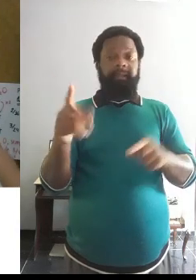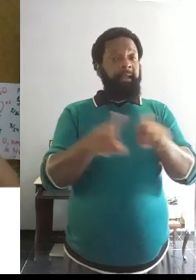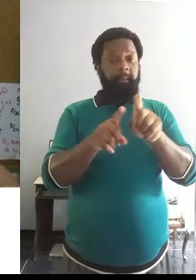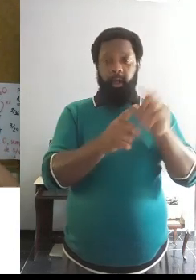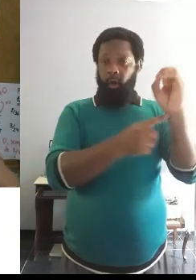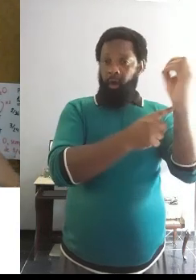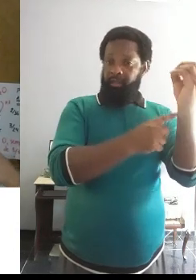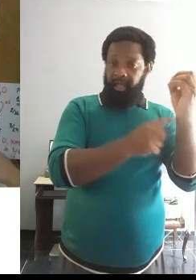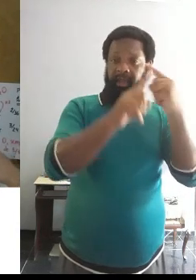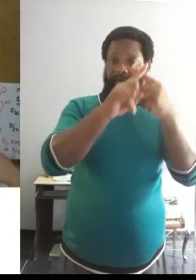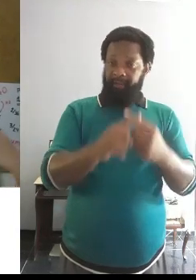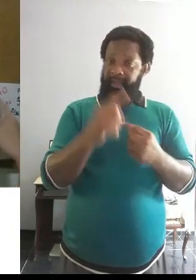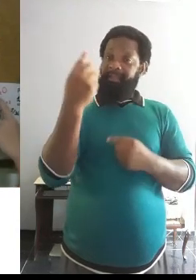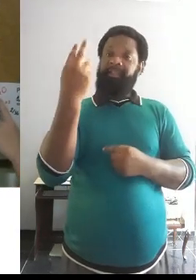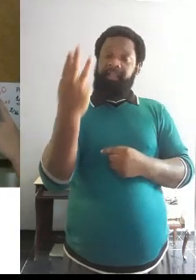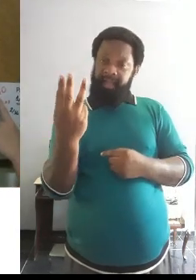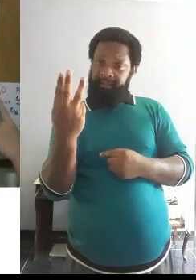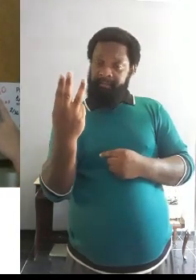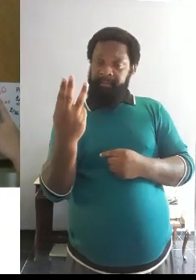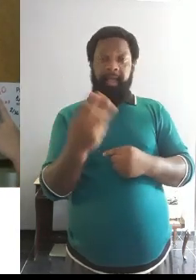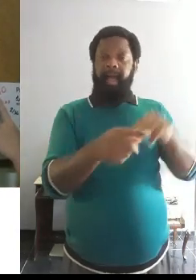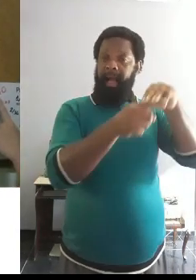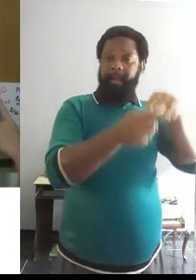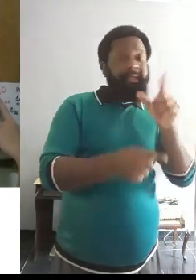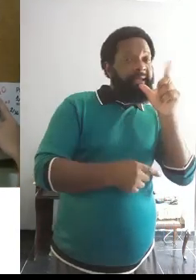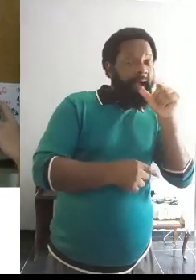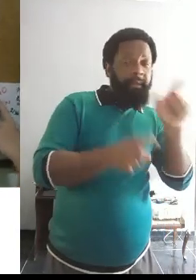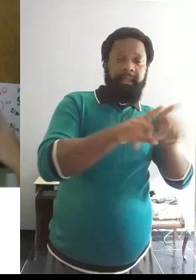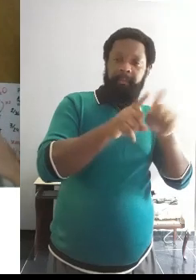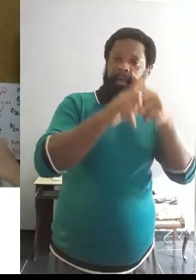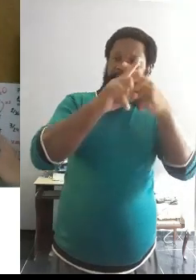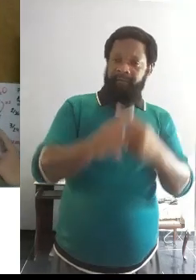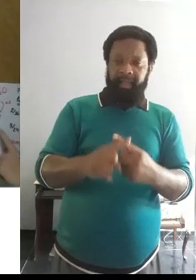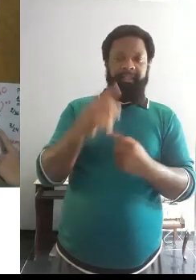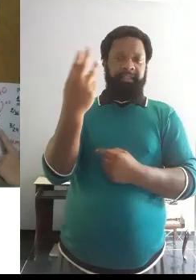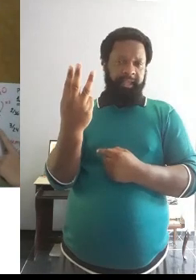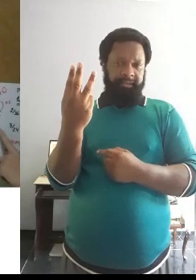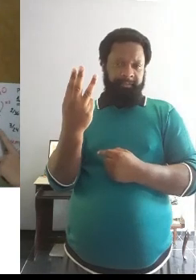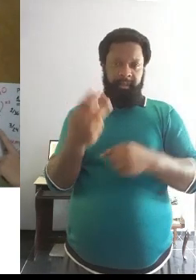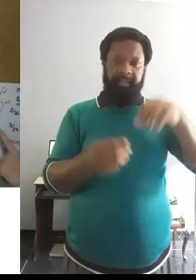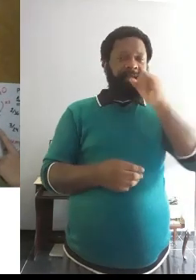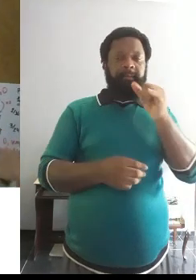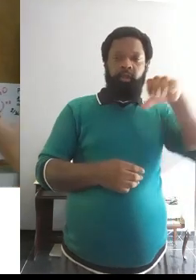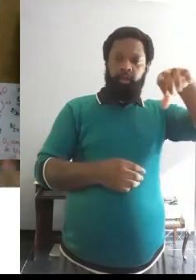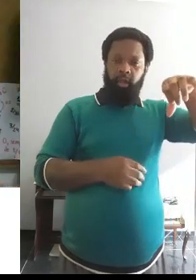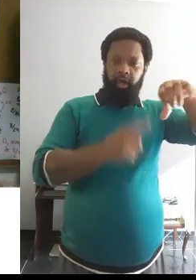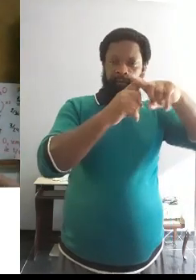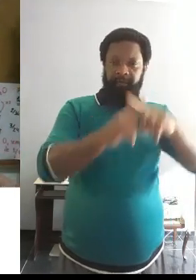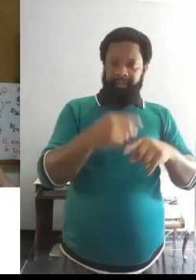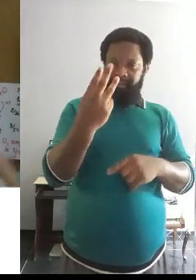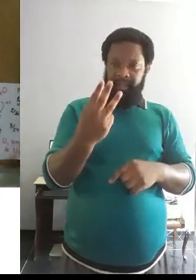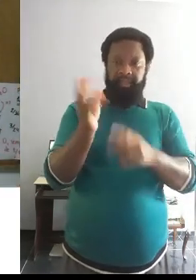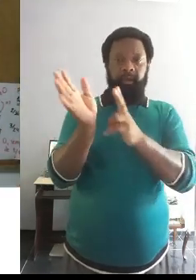por 3, 8 vezes 3, 24. E a massa de água também vai ser multiplicada por 3, 9 vezes 3, 27. Tudo bem? Isso é